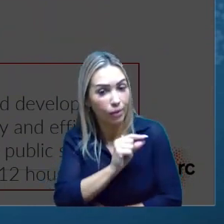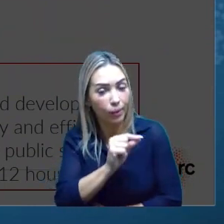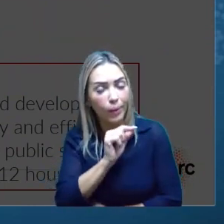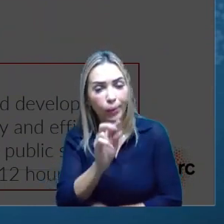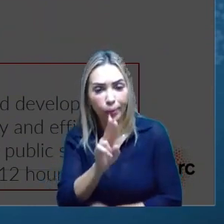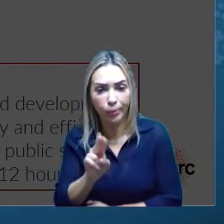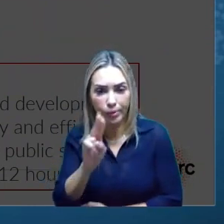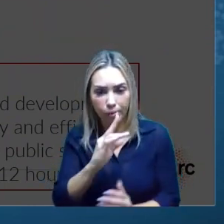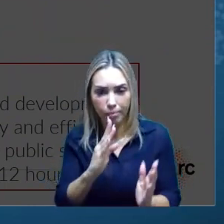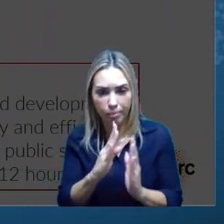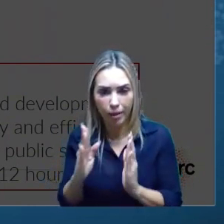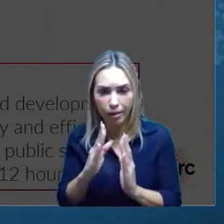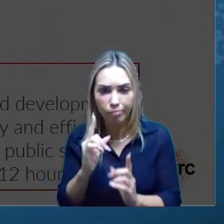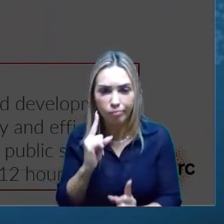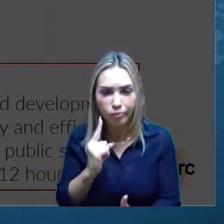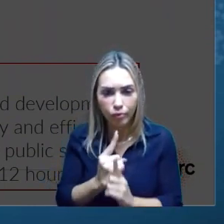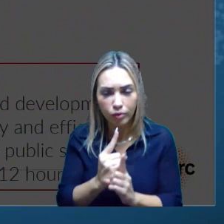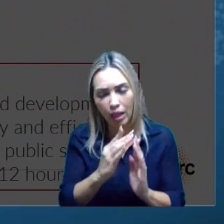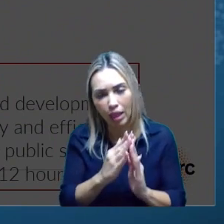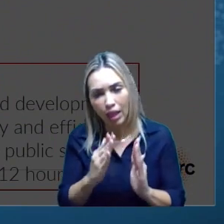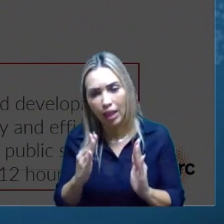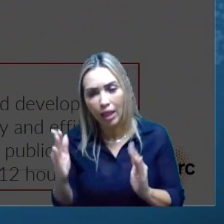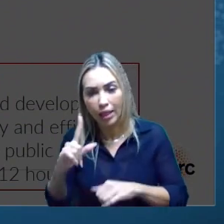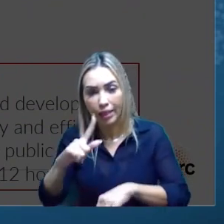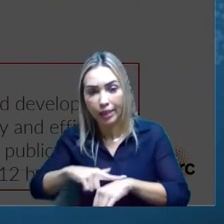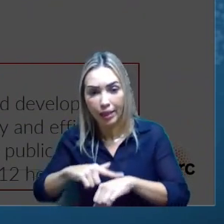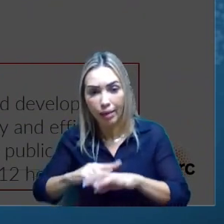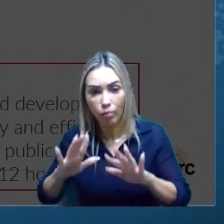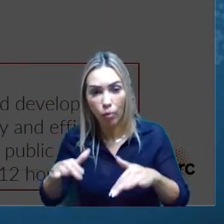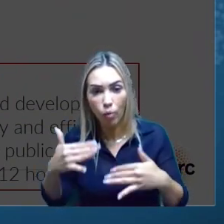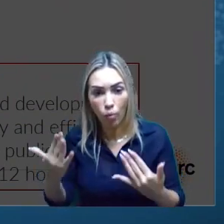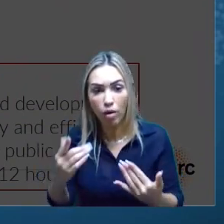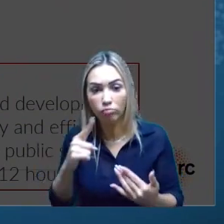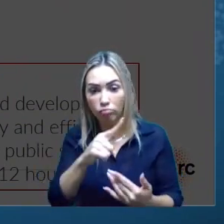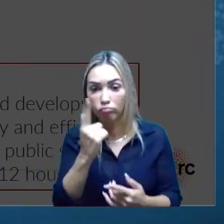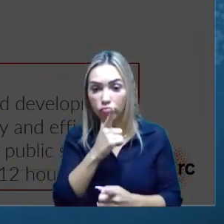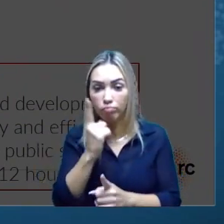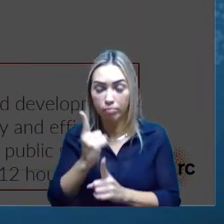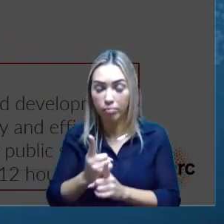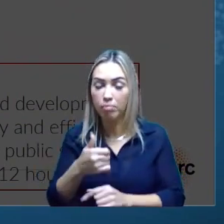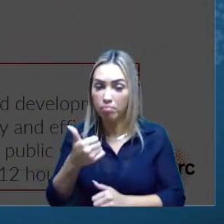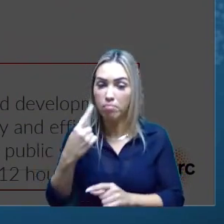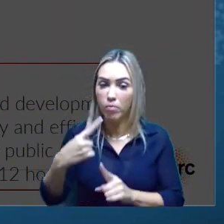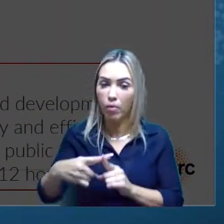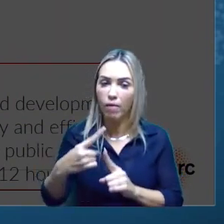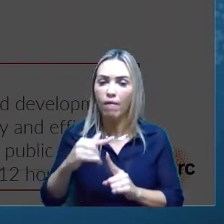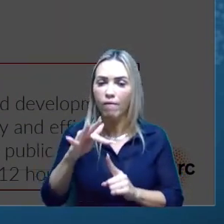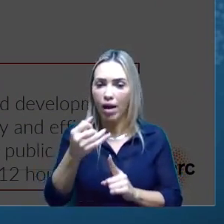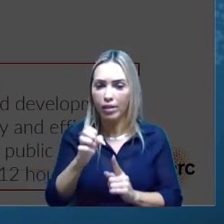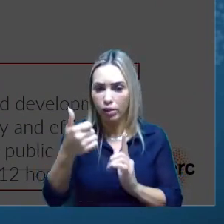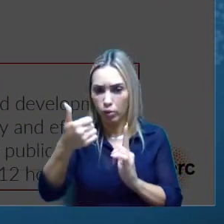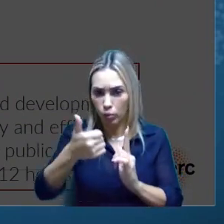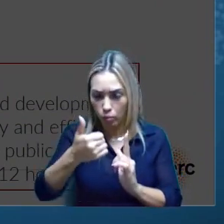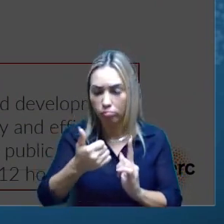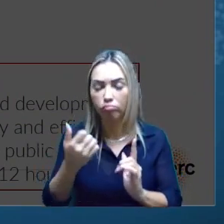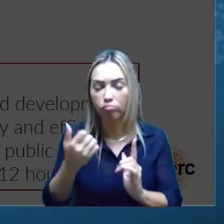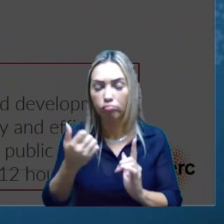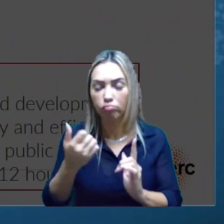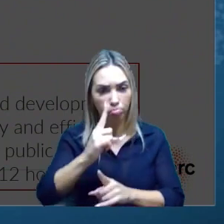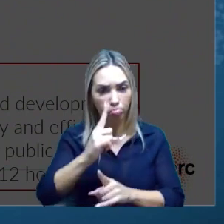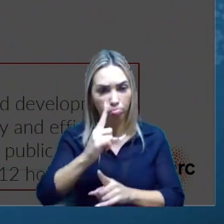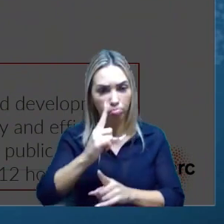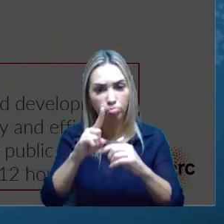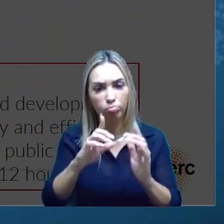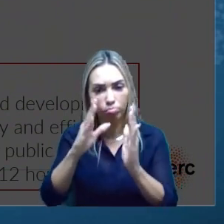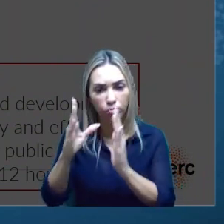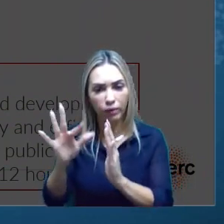do período de descoberta e leva tempo, e quando a descoberta é bem sucedida, passamos para fase 1 e com sucesso passamos para a fase 2